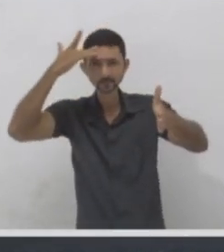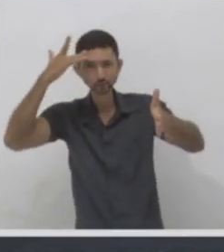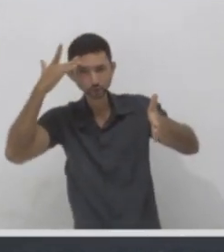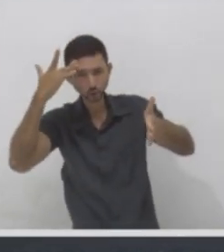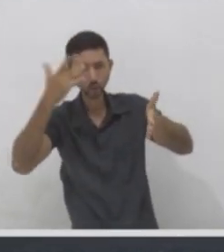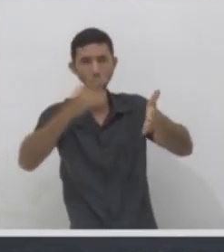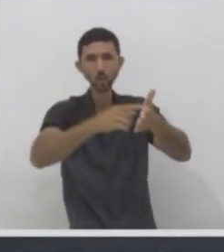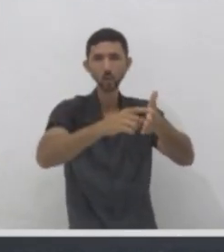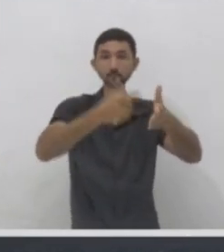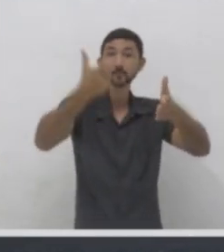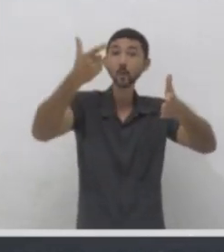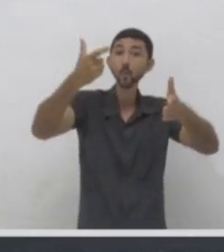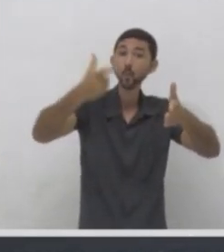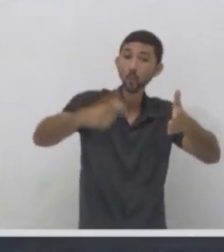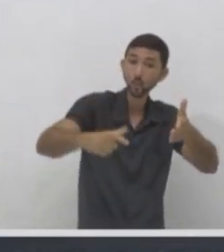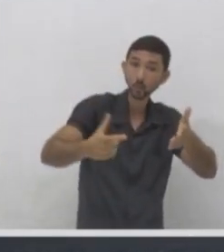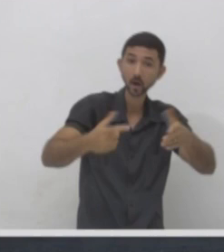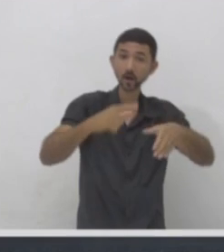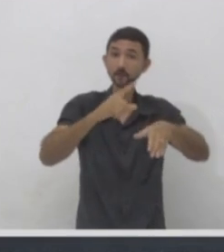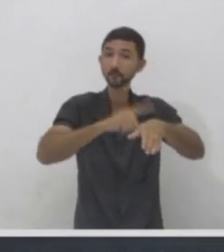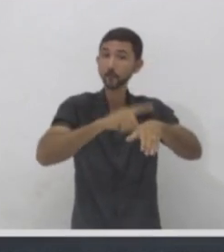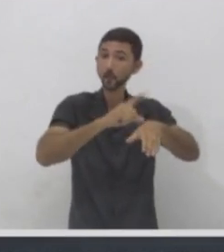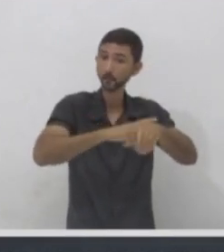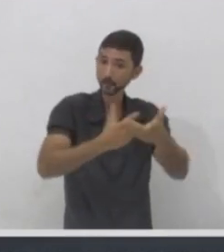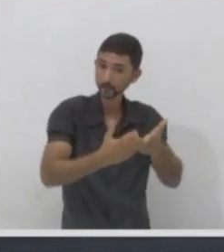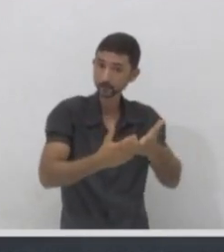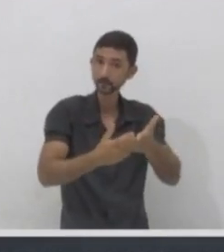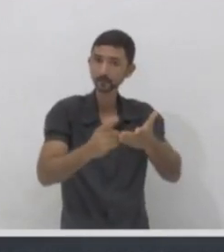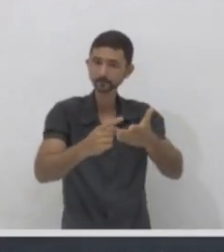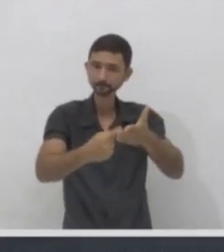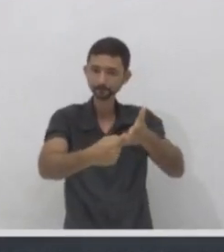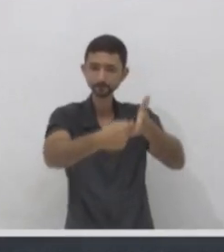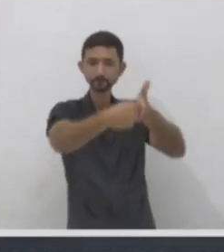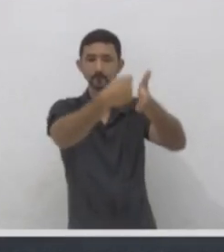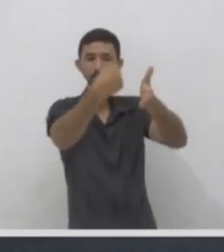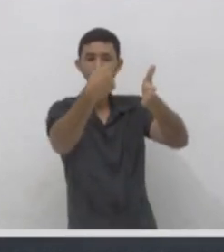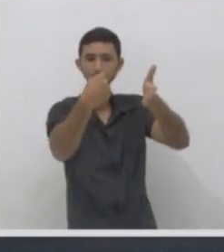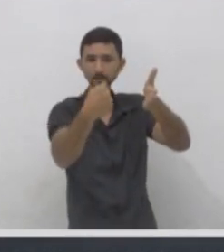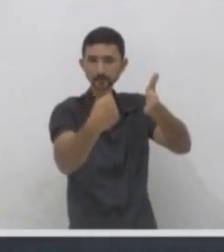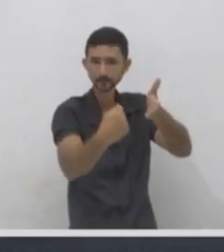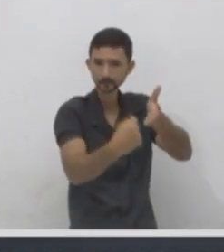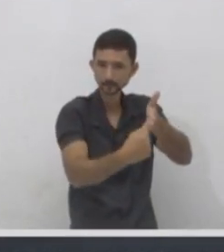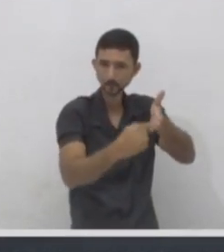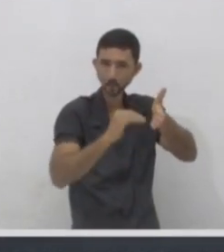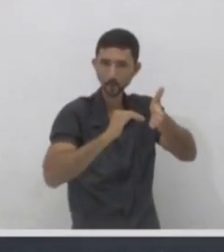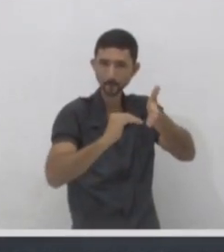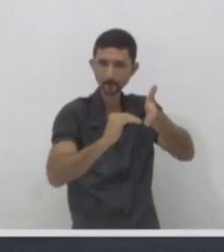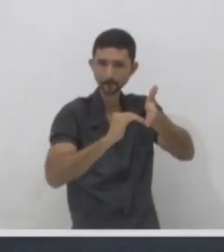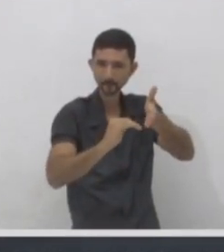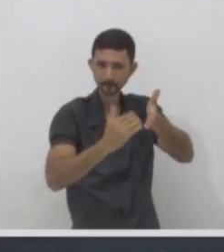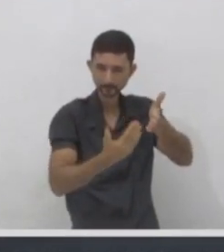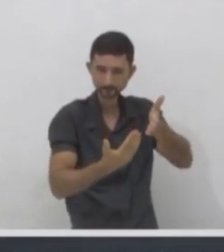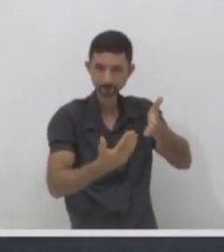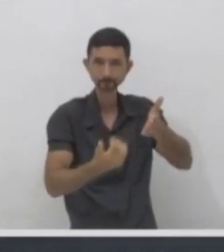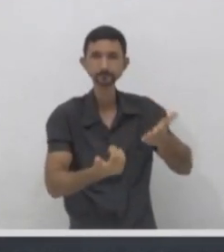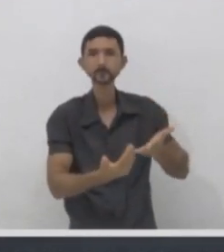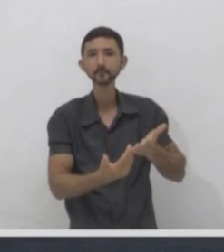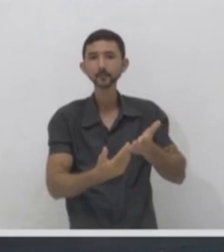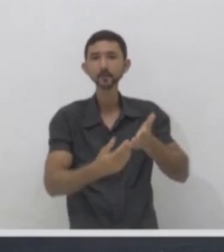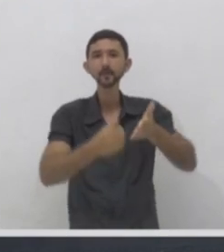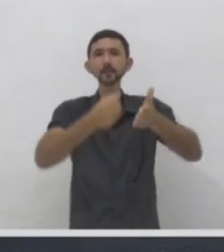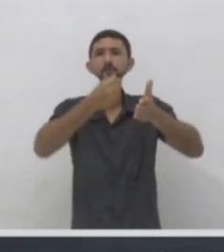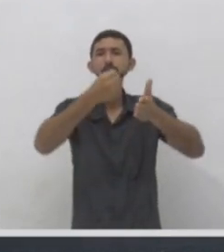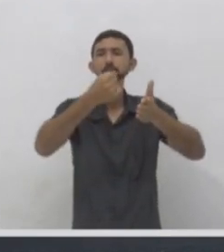e o lugar e a situação. Depois, que vai ser no meio ou desenvolvimento, você